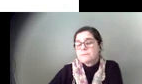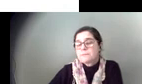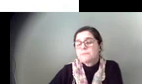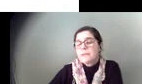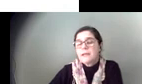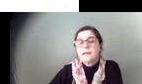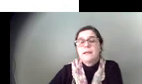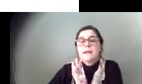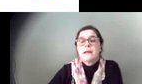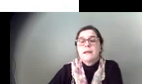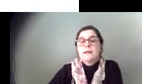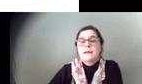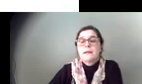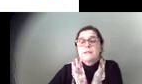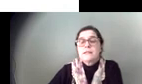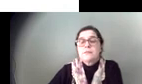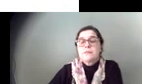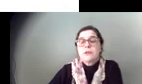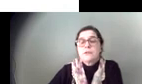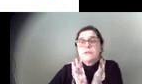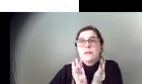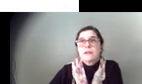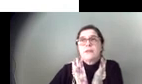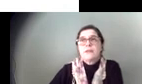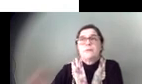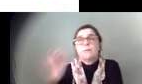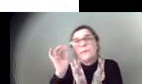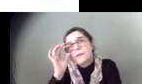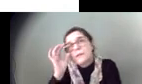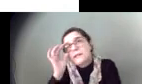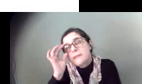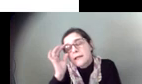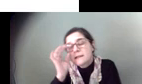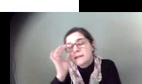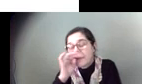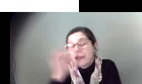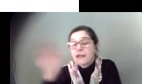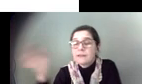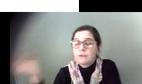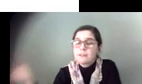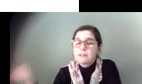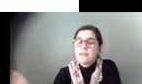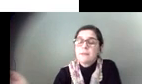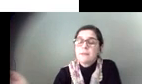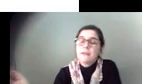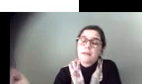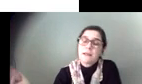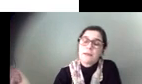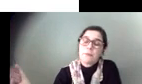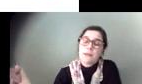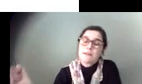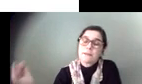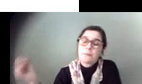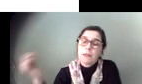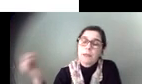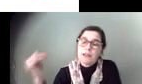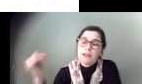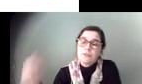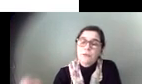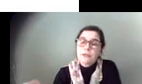extintas, né? Vocês podem observar que muitas delas ainda aparecem no sistema, né? Que aí é uma